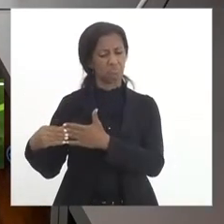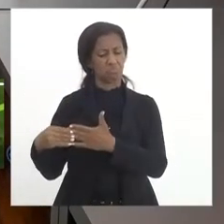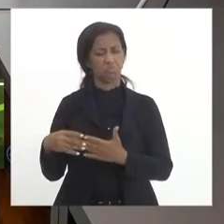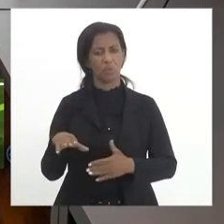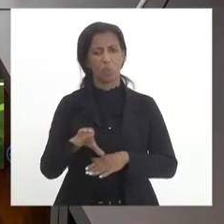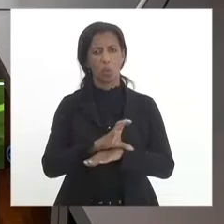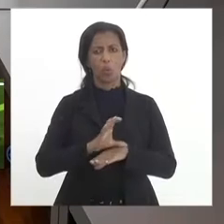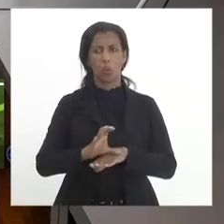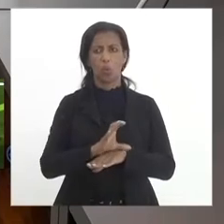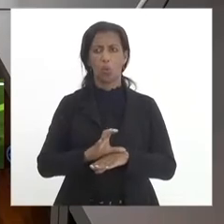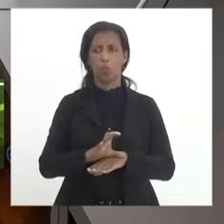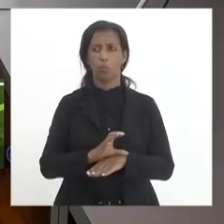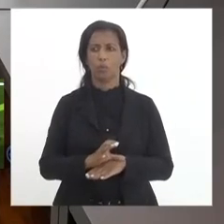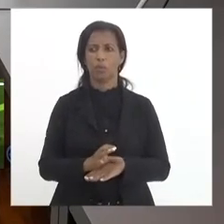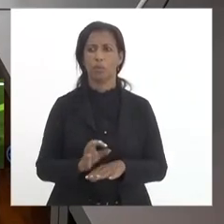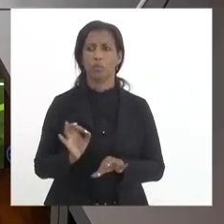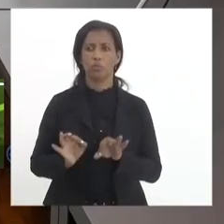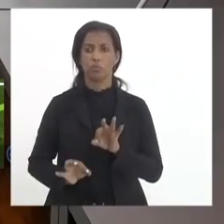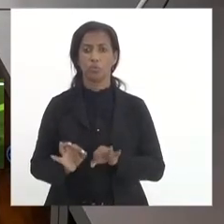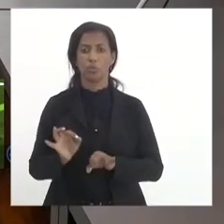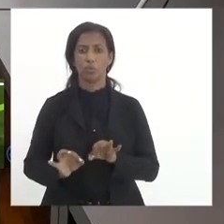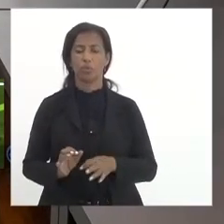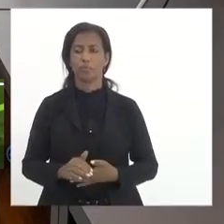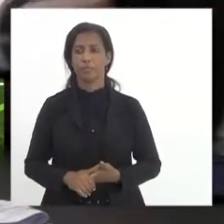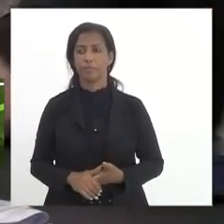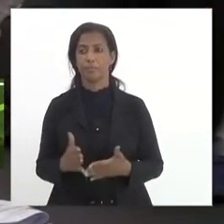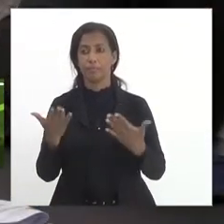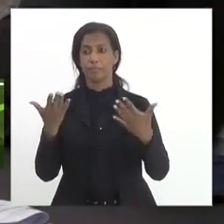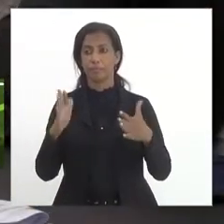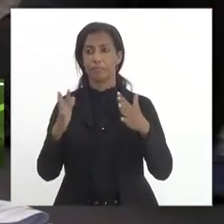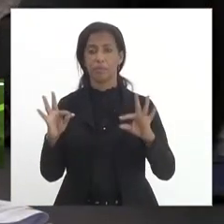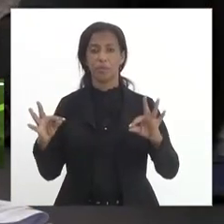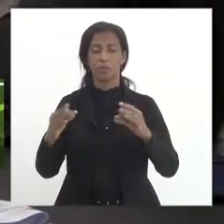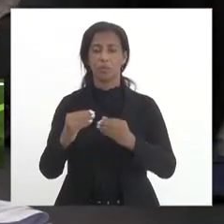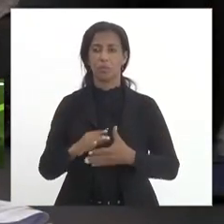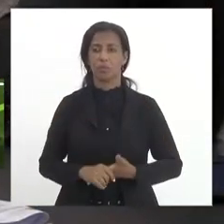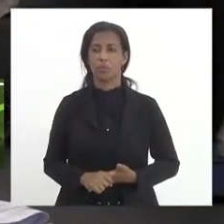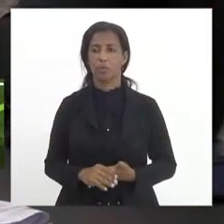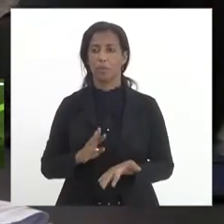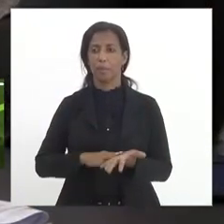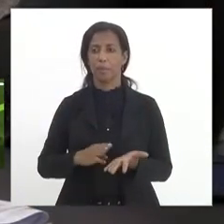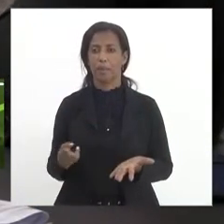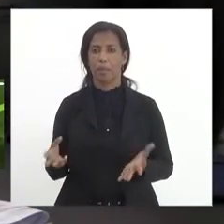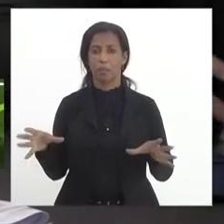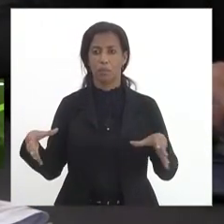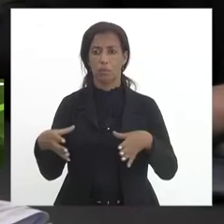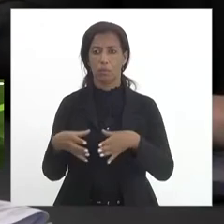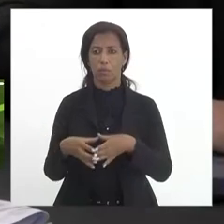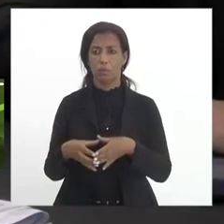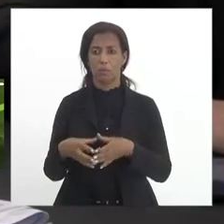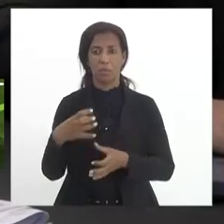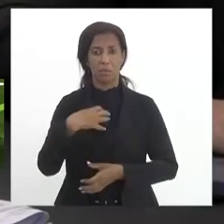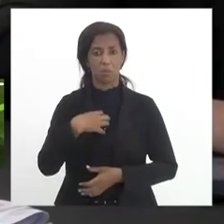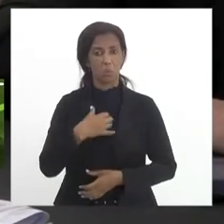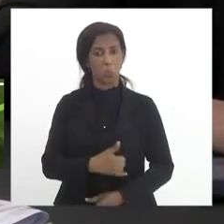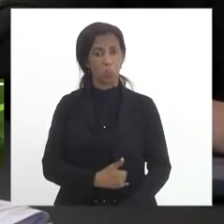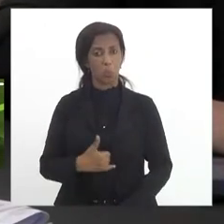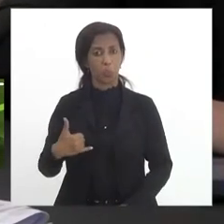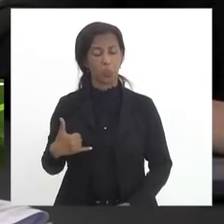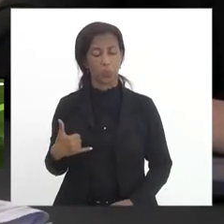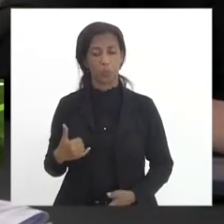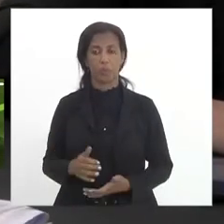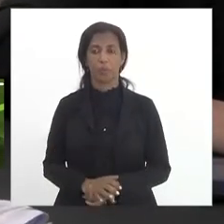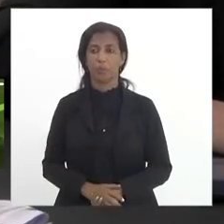de Constituição e Justiça. E também parabenizar todos os membros, e me sinto muito orgulhoso, deputado Luiz